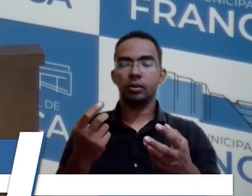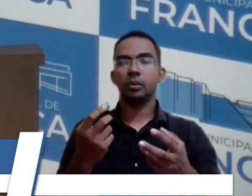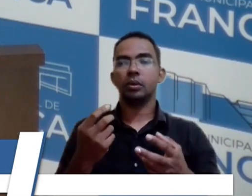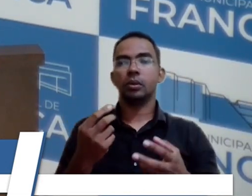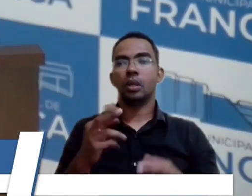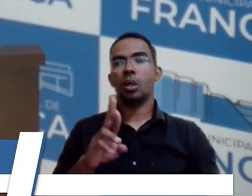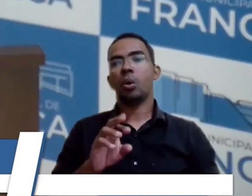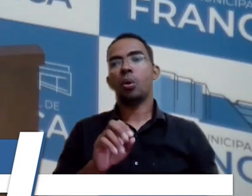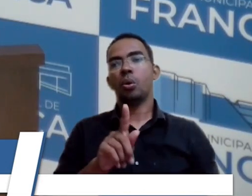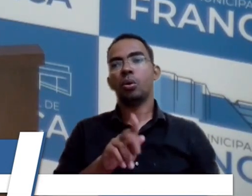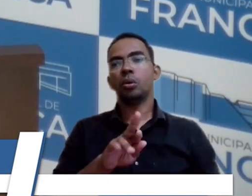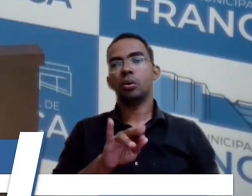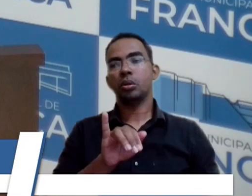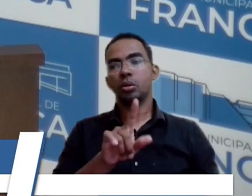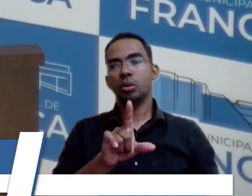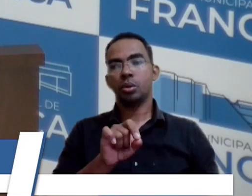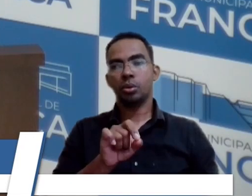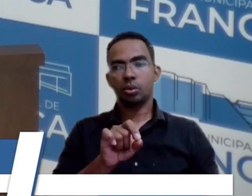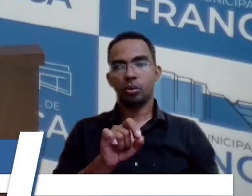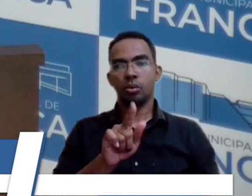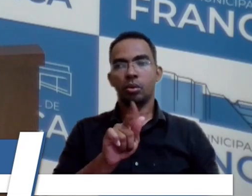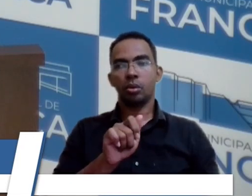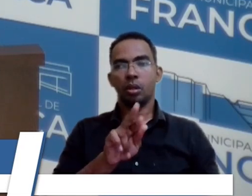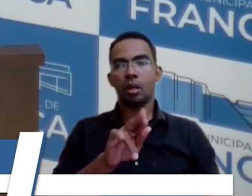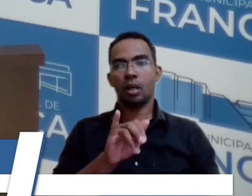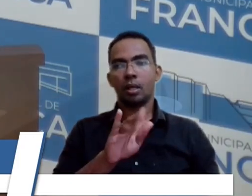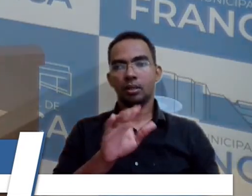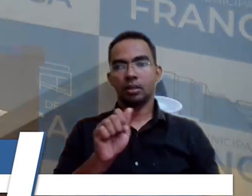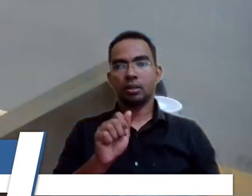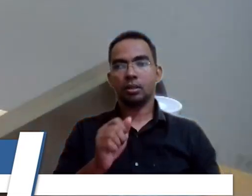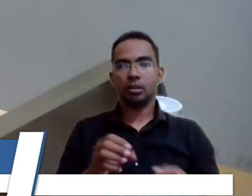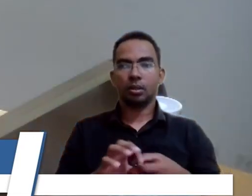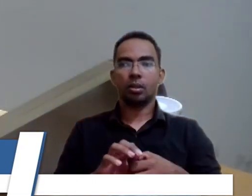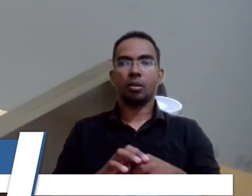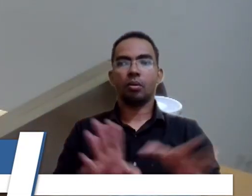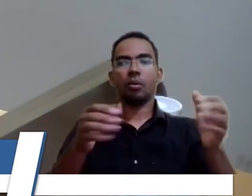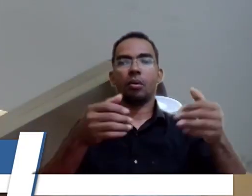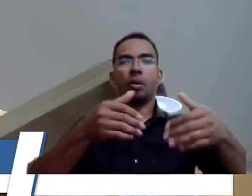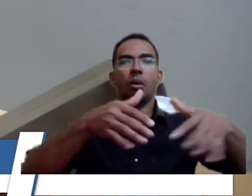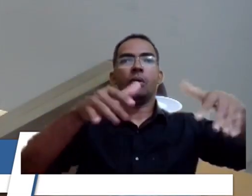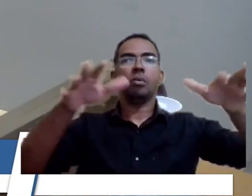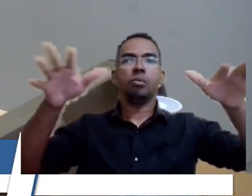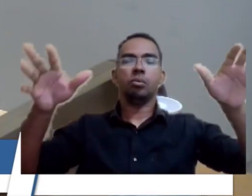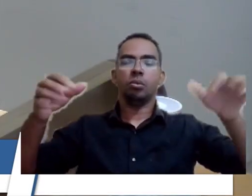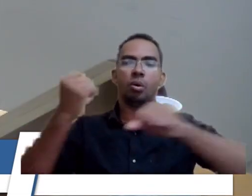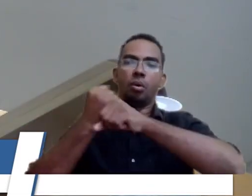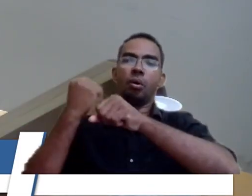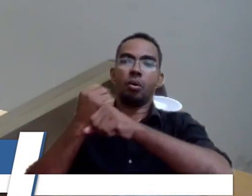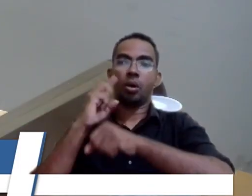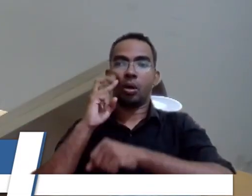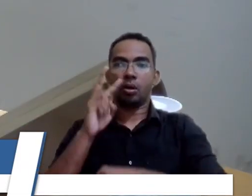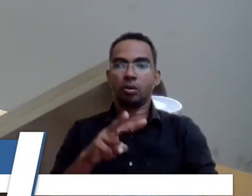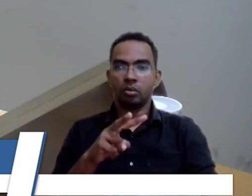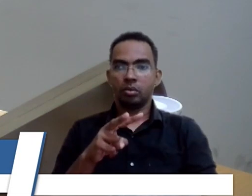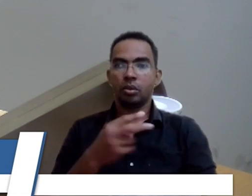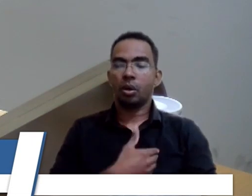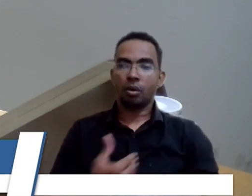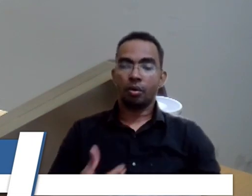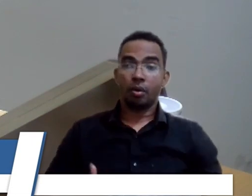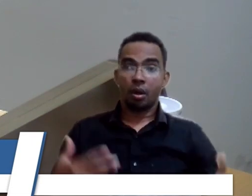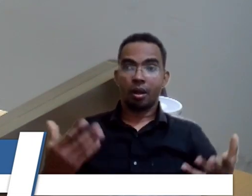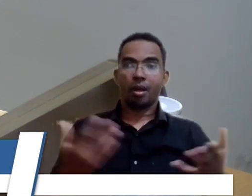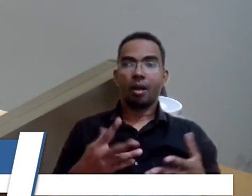ele surtou um monte de obra, muita obra. E pelo que eu vi lá, o governo agora vai